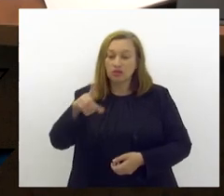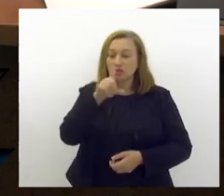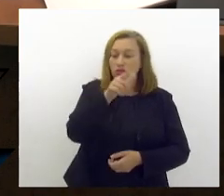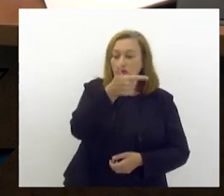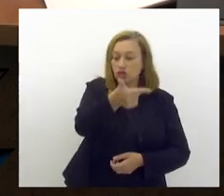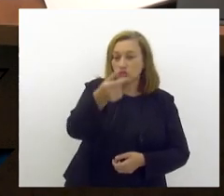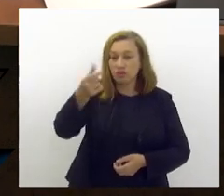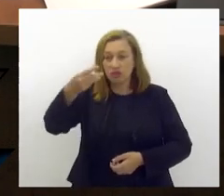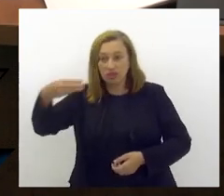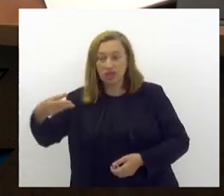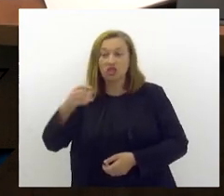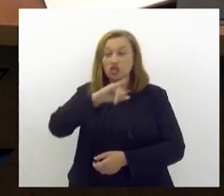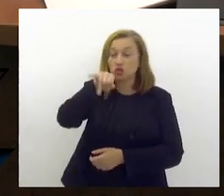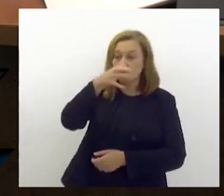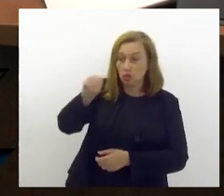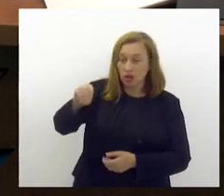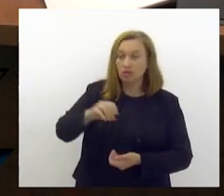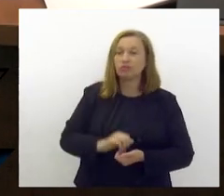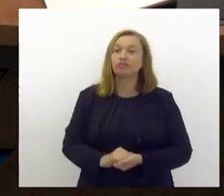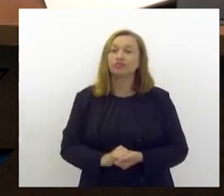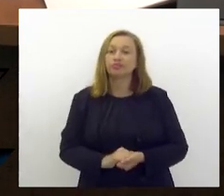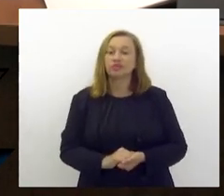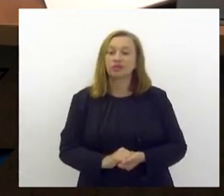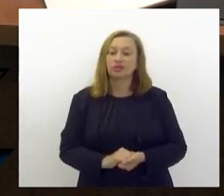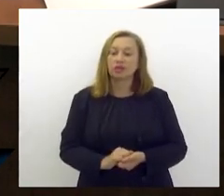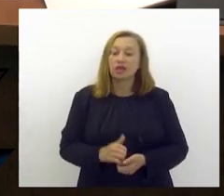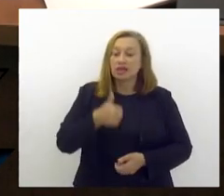190-2023, do João Elvésio de Carvalho, no